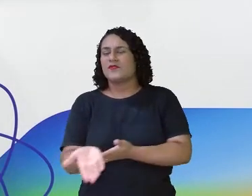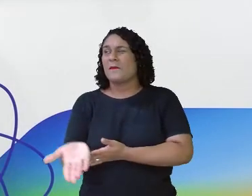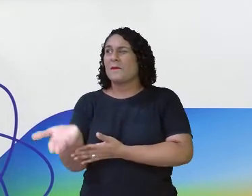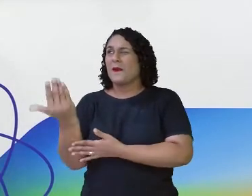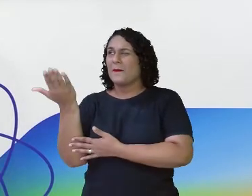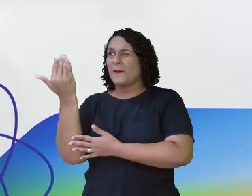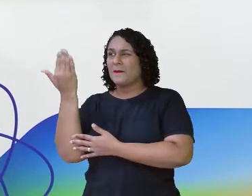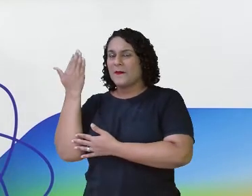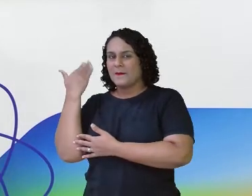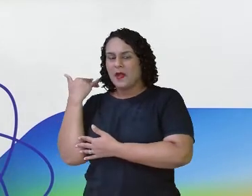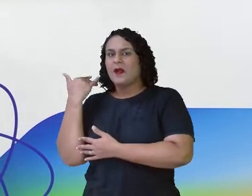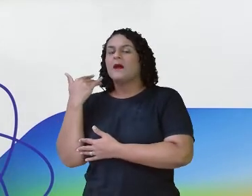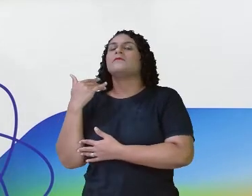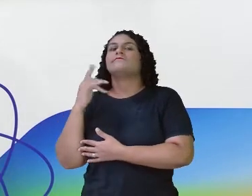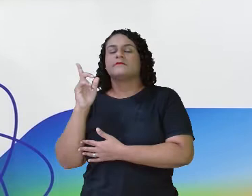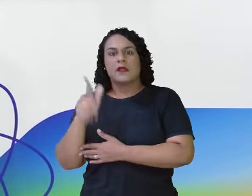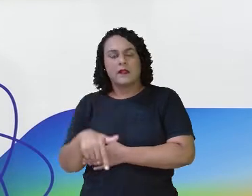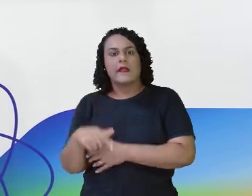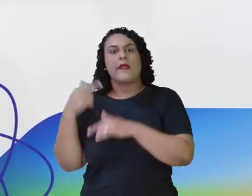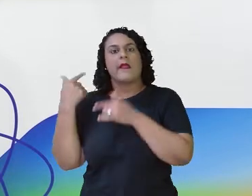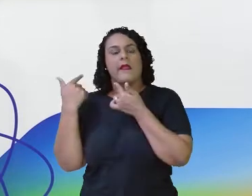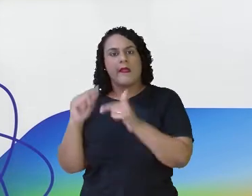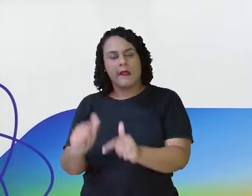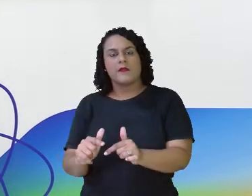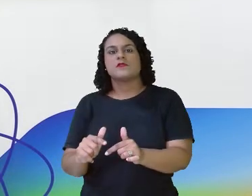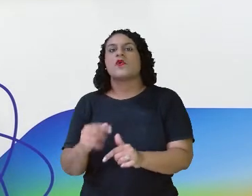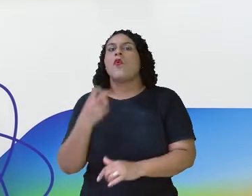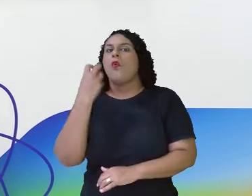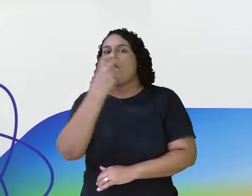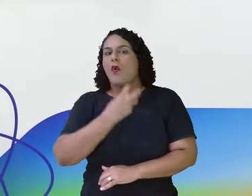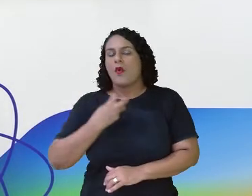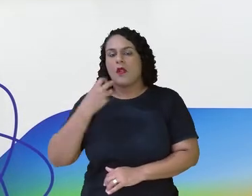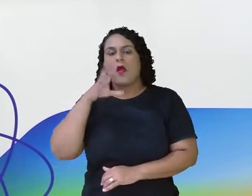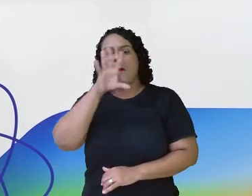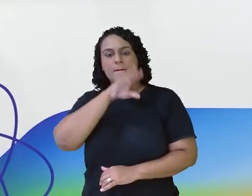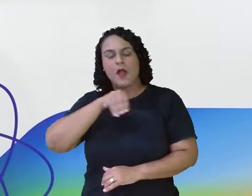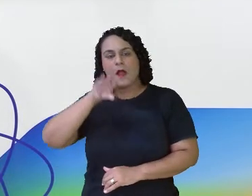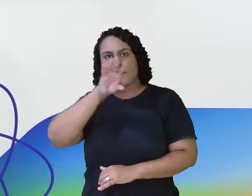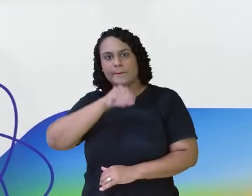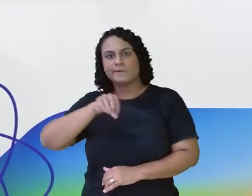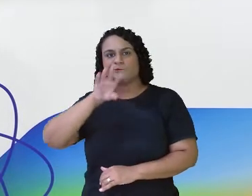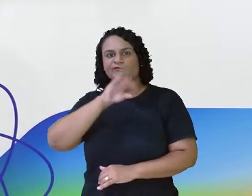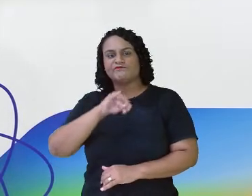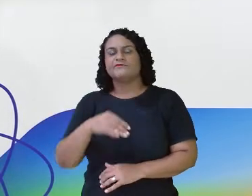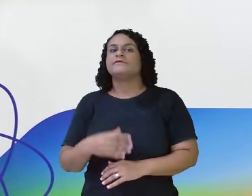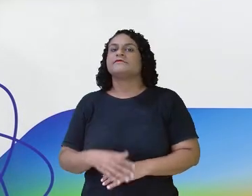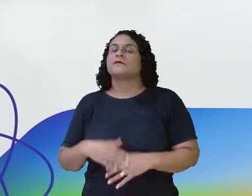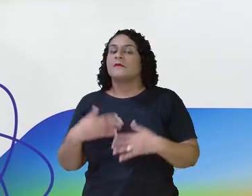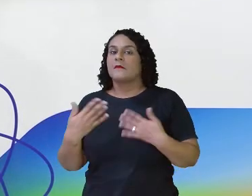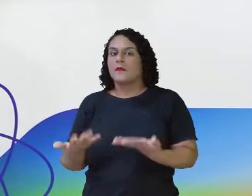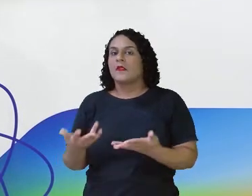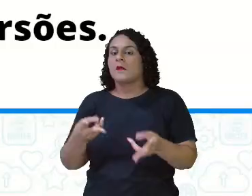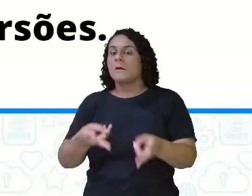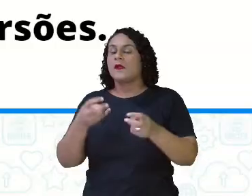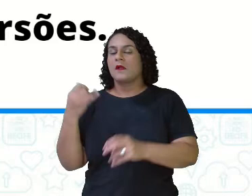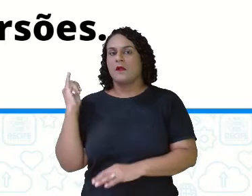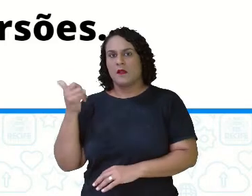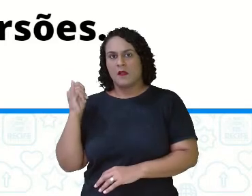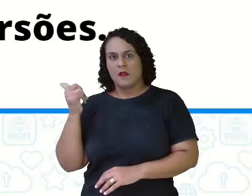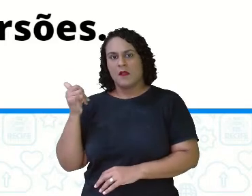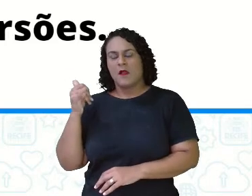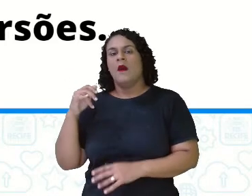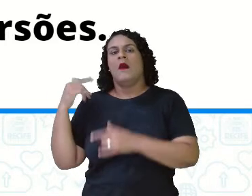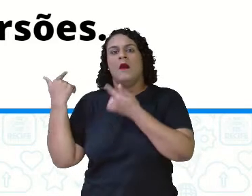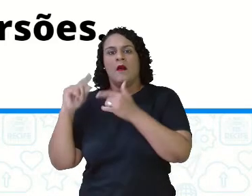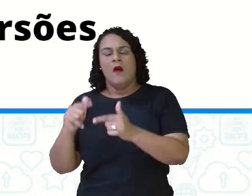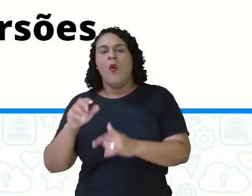tradição oral, que é aquela passada através da fala. A noção de conto tradicional ou